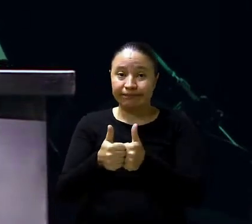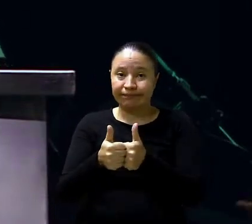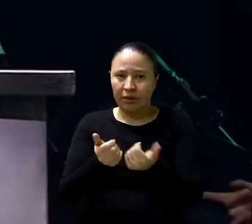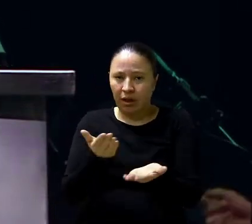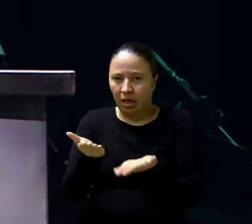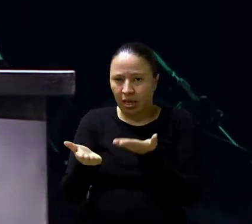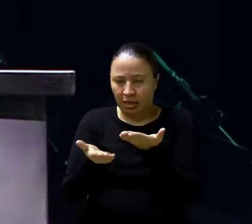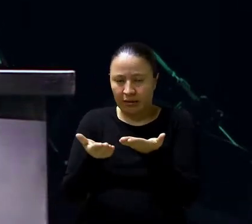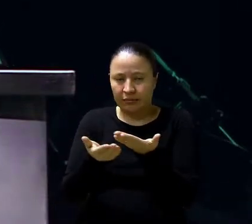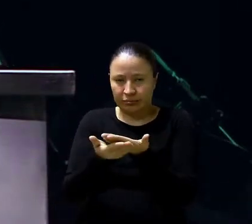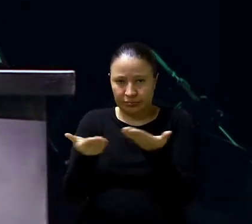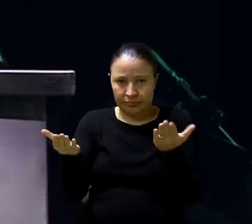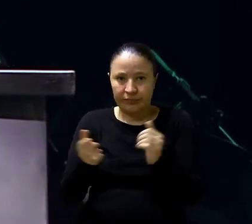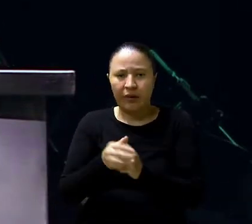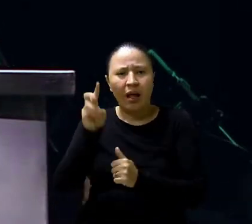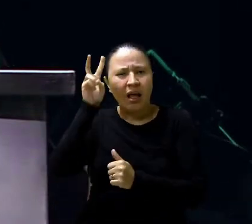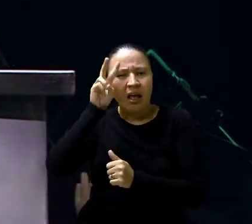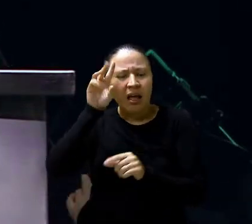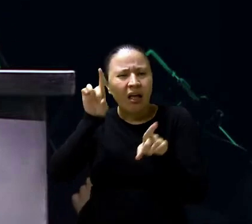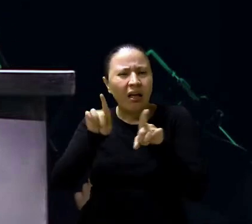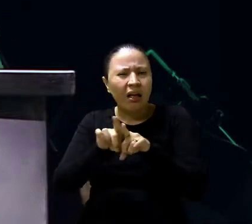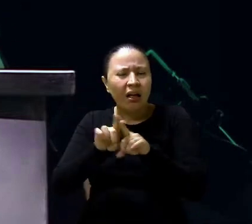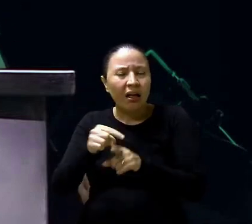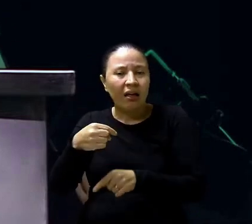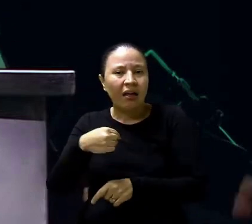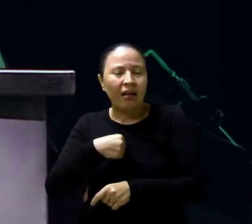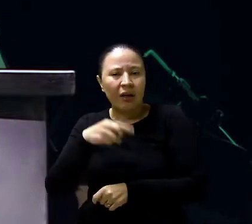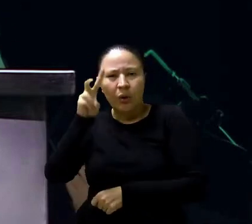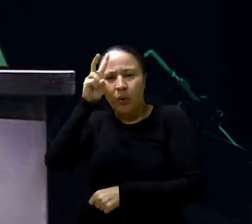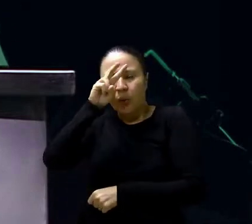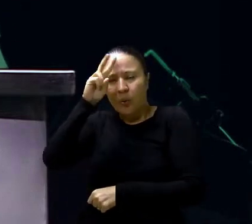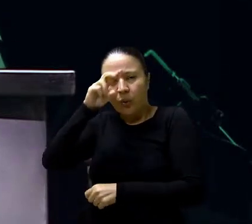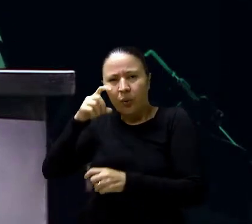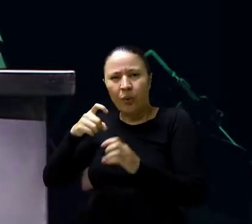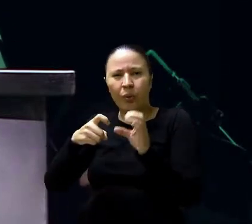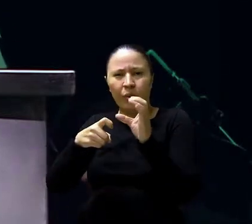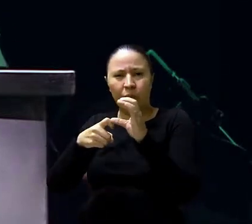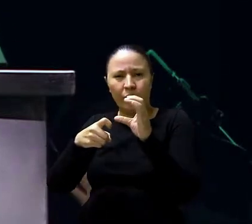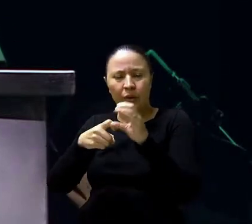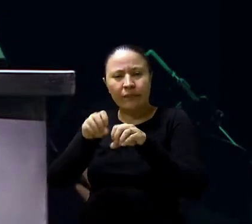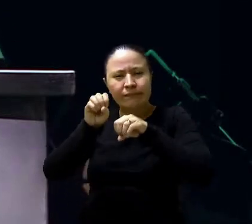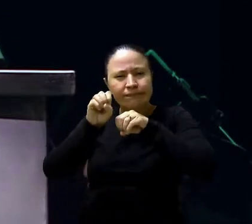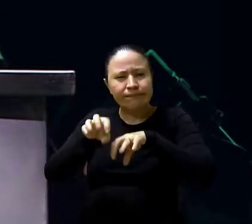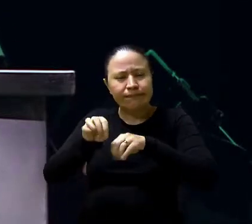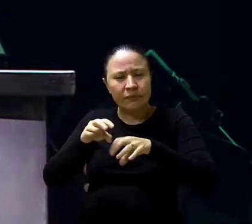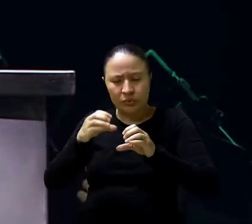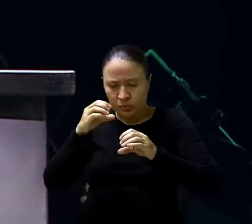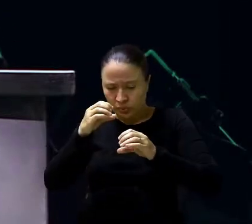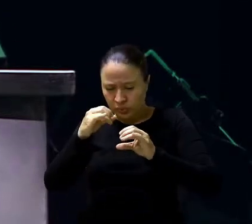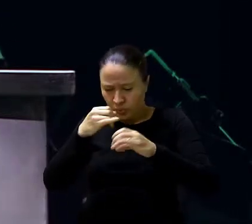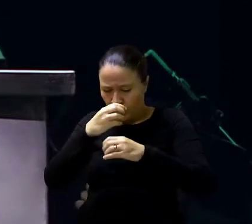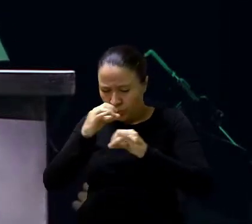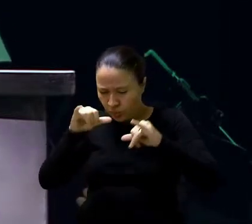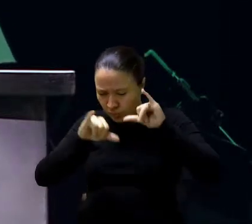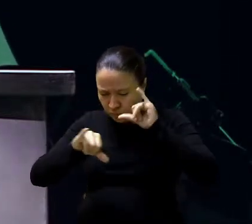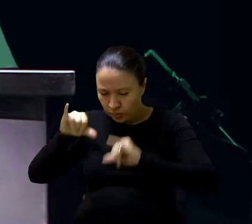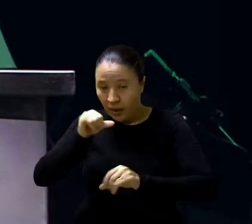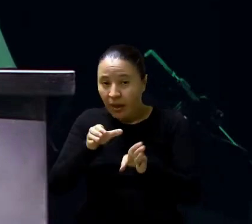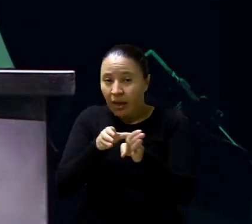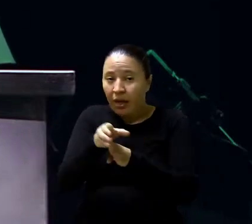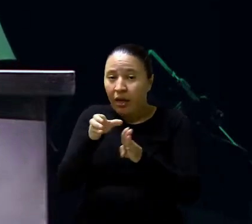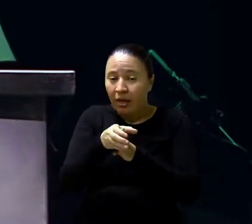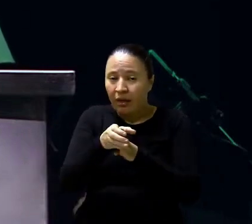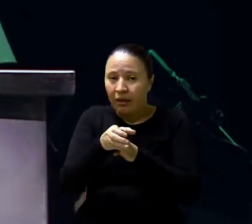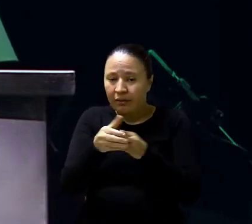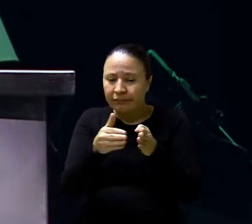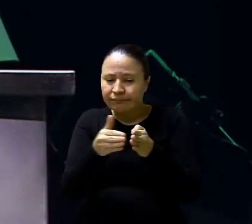vocês. Lembro-me também das histórias clínicas discutidas em salas, dos ensinamentos nos laboratórios, das orientações durante os